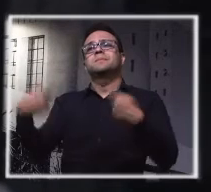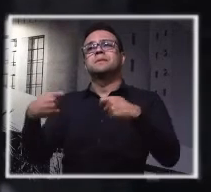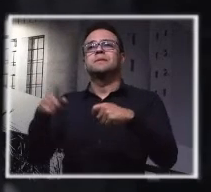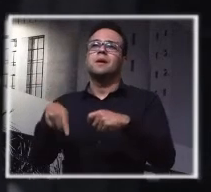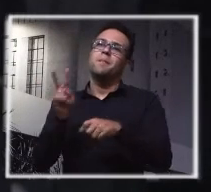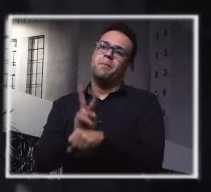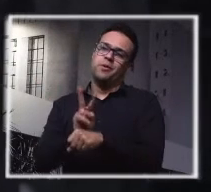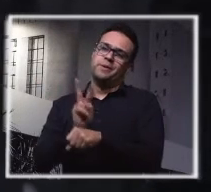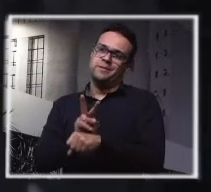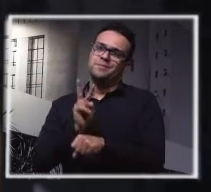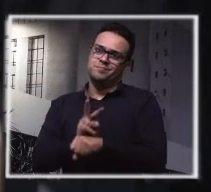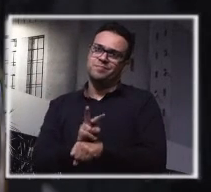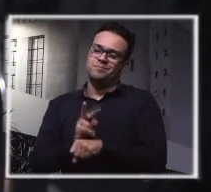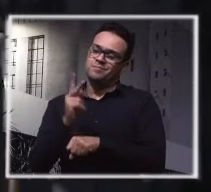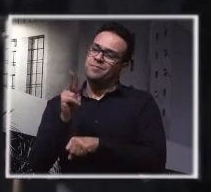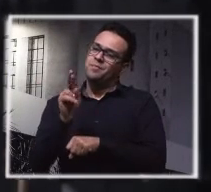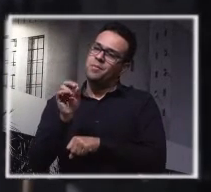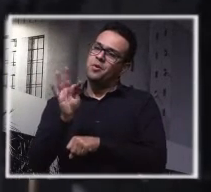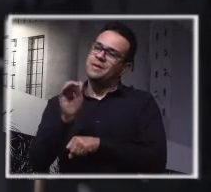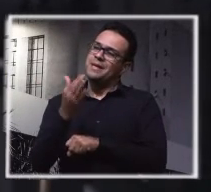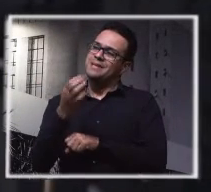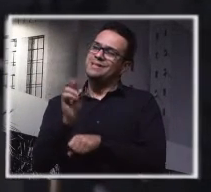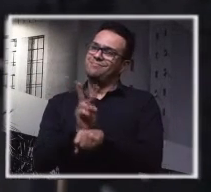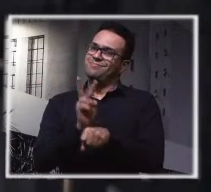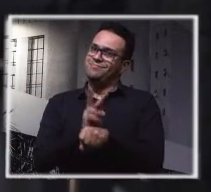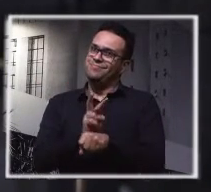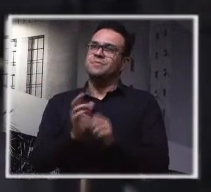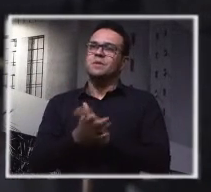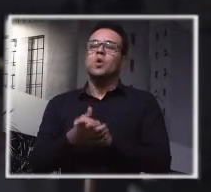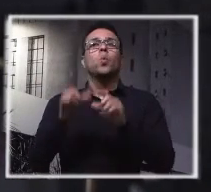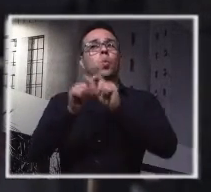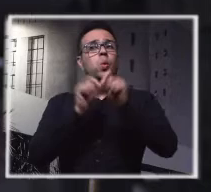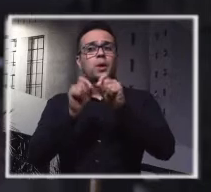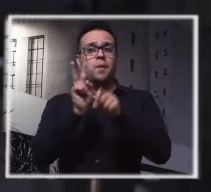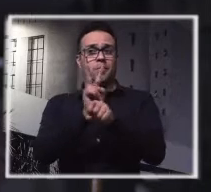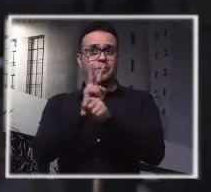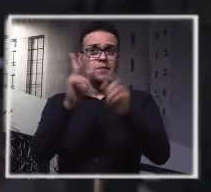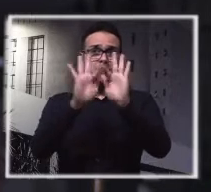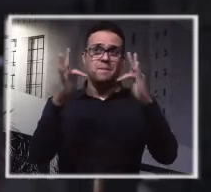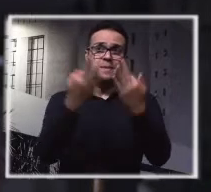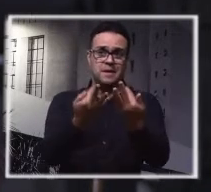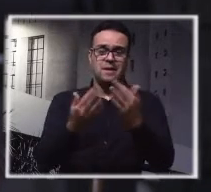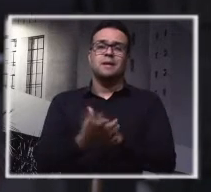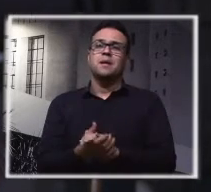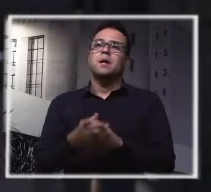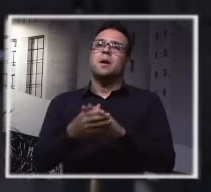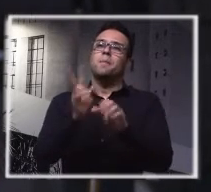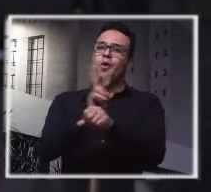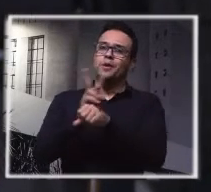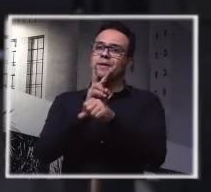proteção. A proteção que ela vai ter, a proteção da rede familiar dela, a proteção que ela vai ter, a